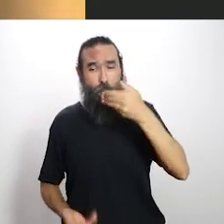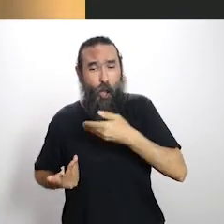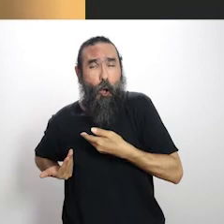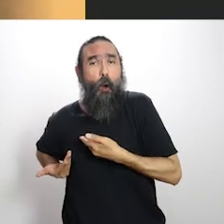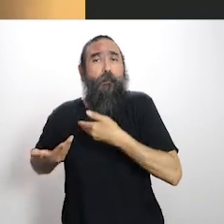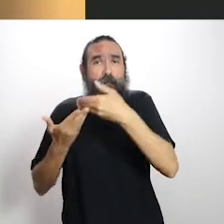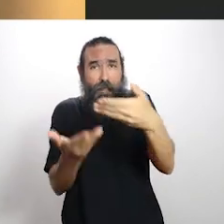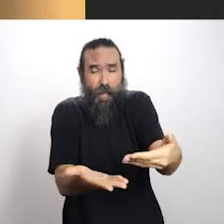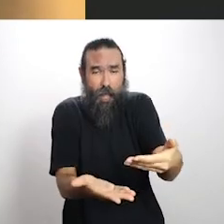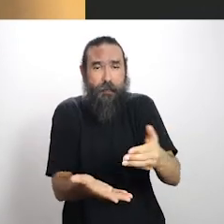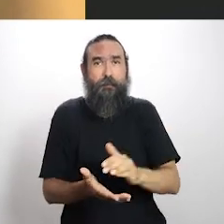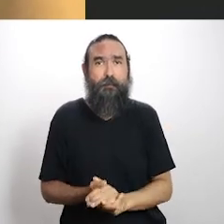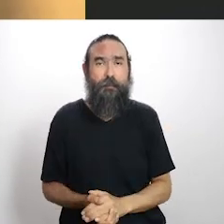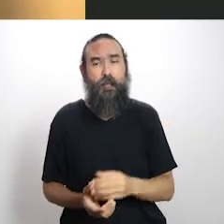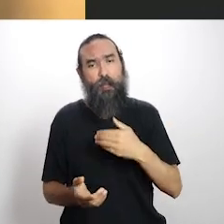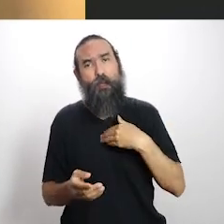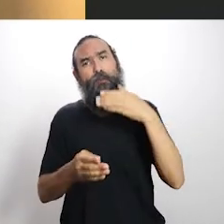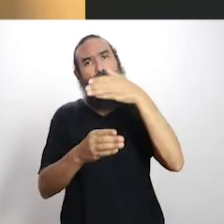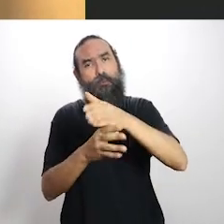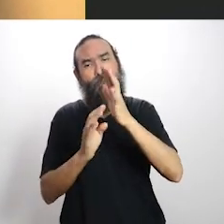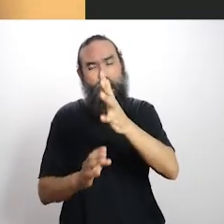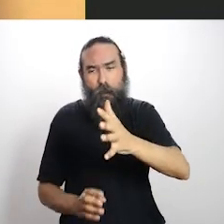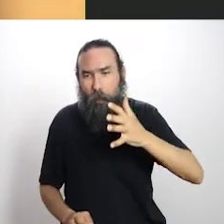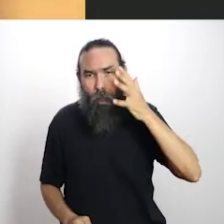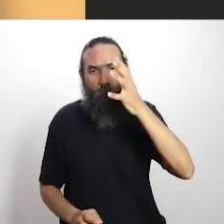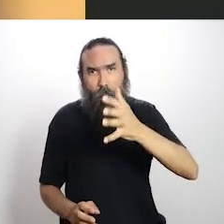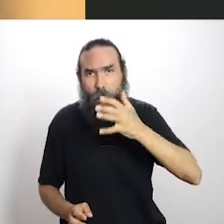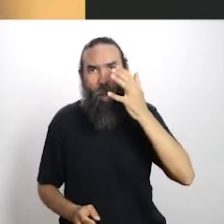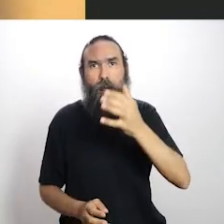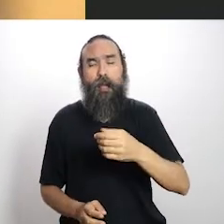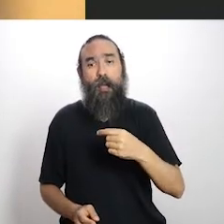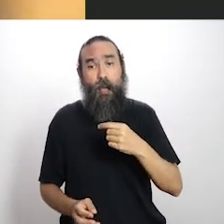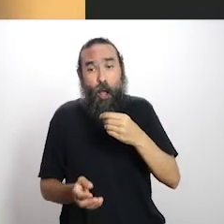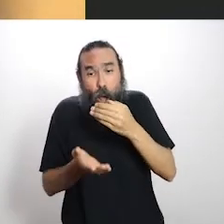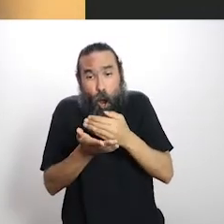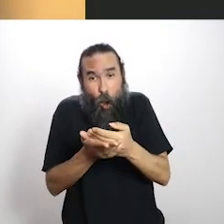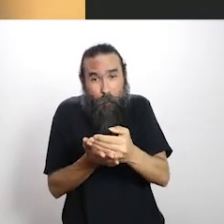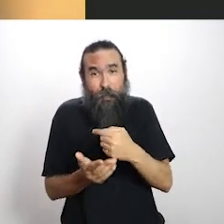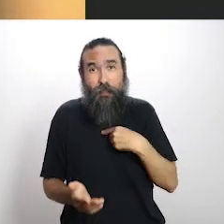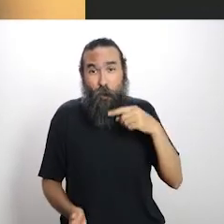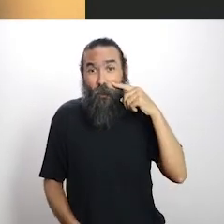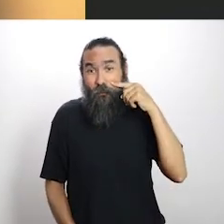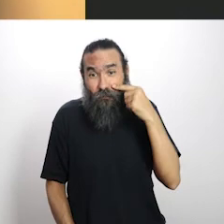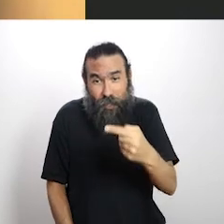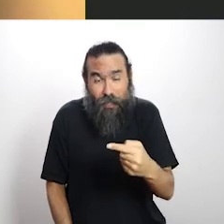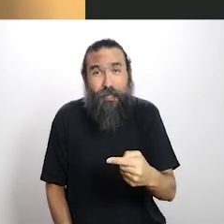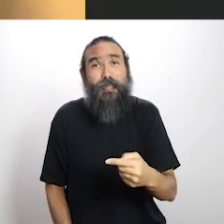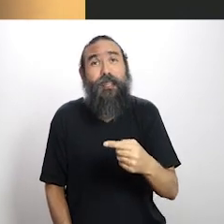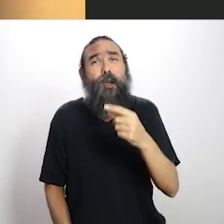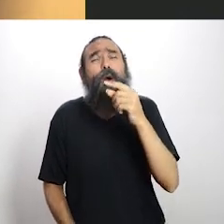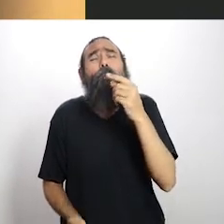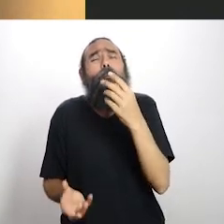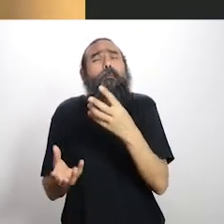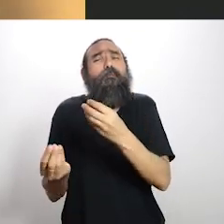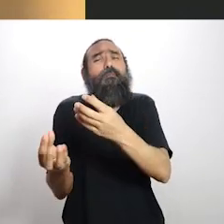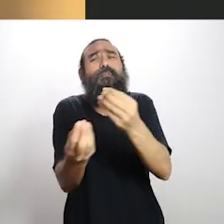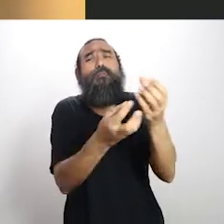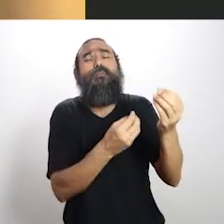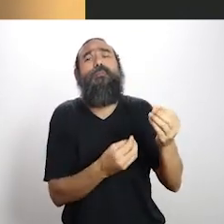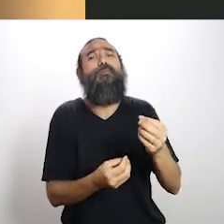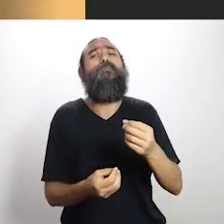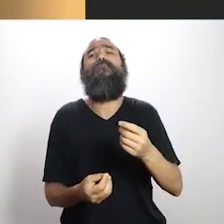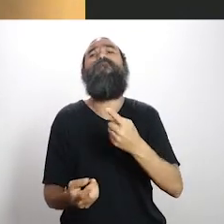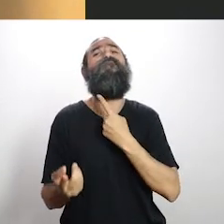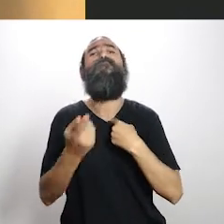de desprestigiar a cultura dos deputados que eram da base do governo mas aos poucos a própria